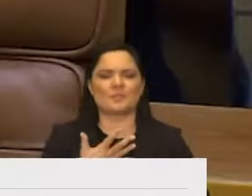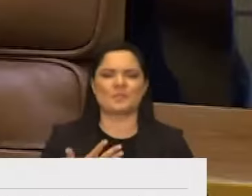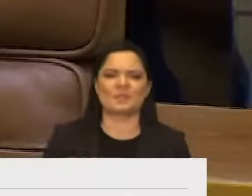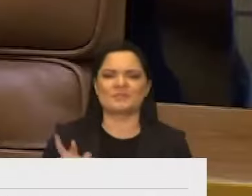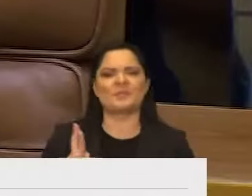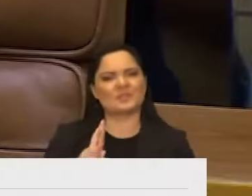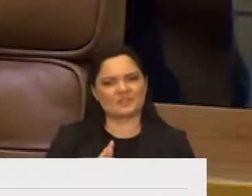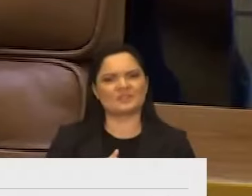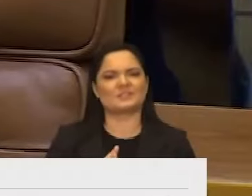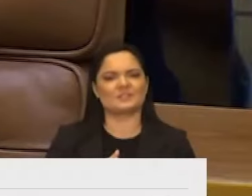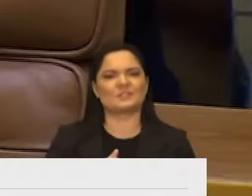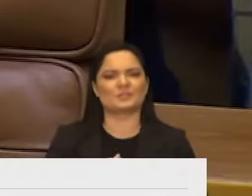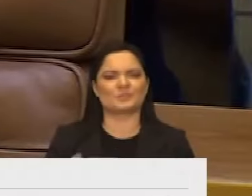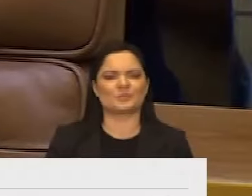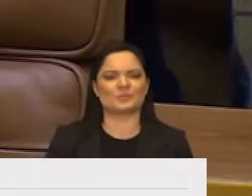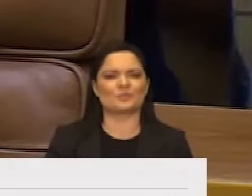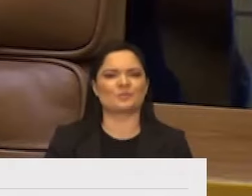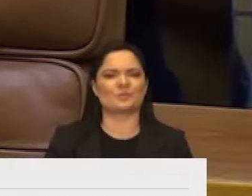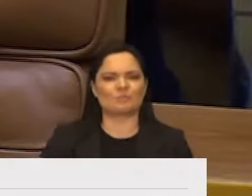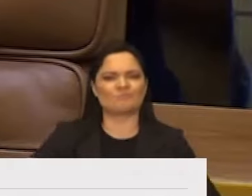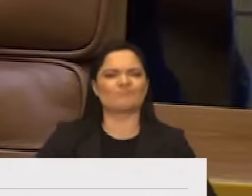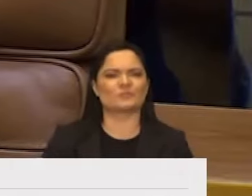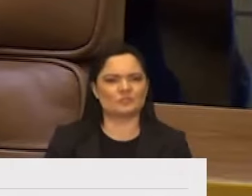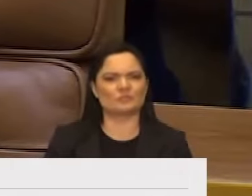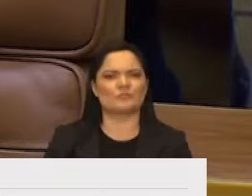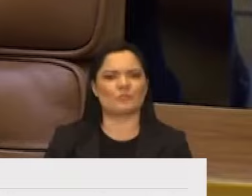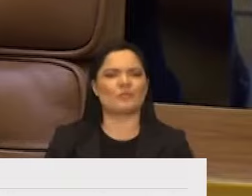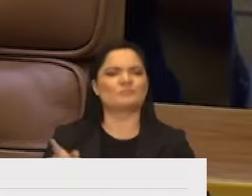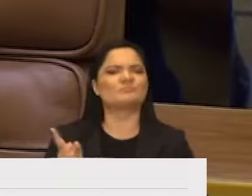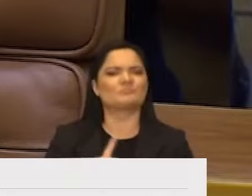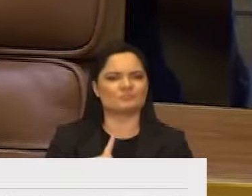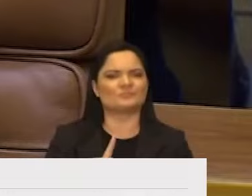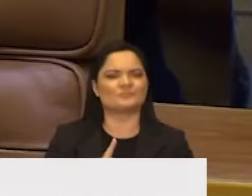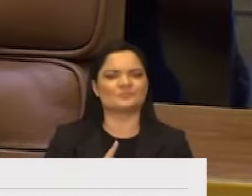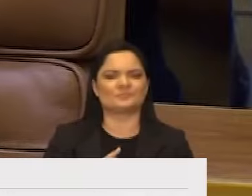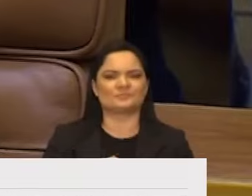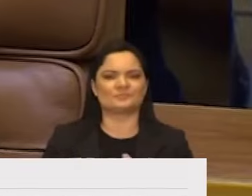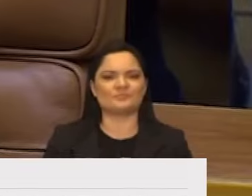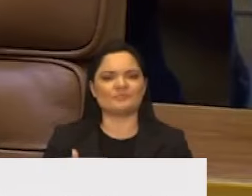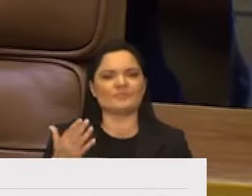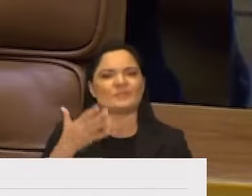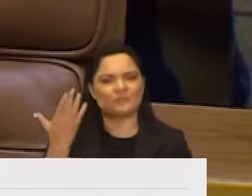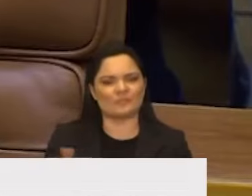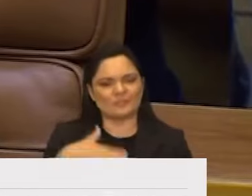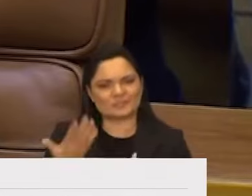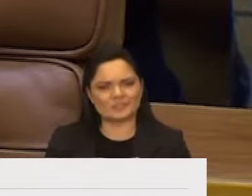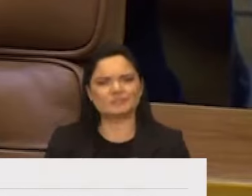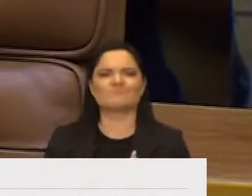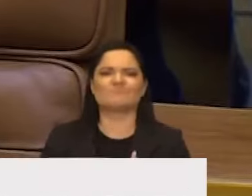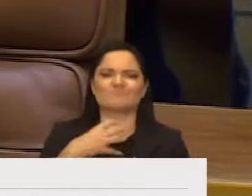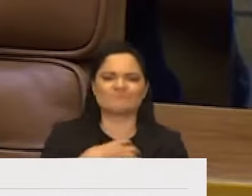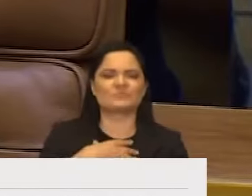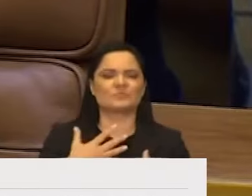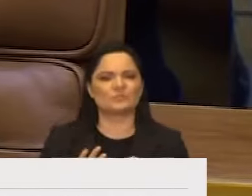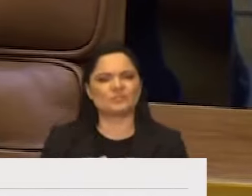representados com os esforços da gestão de vossa excelência no sentido